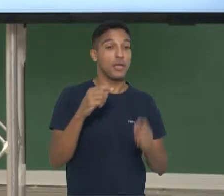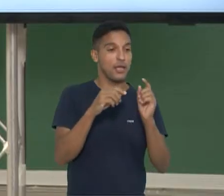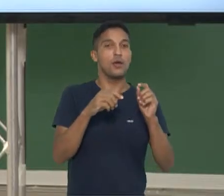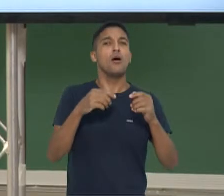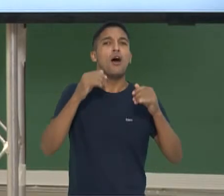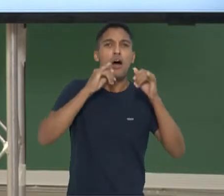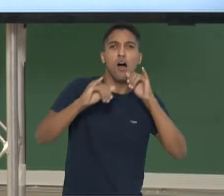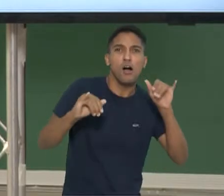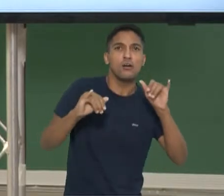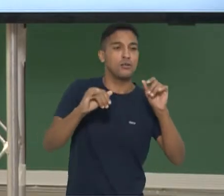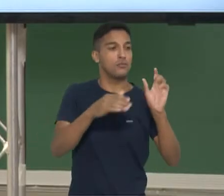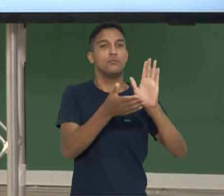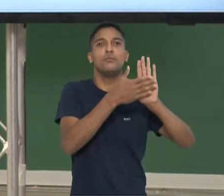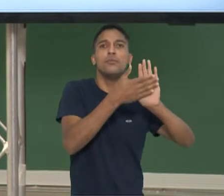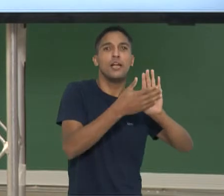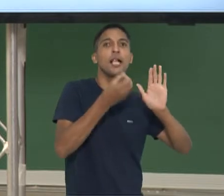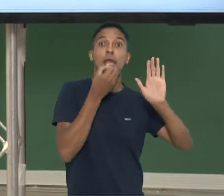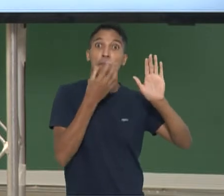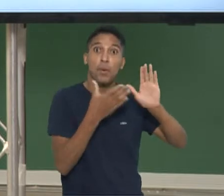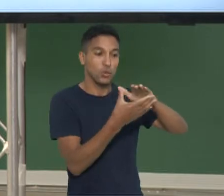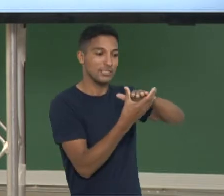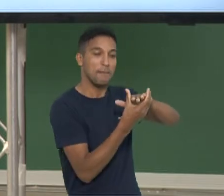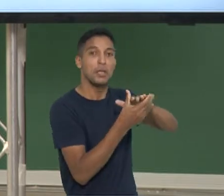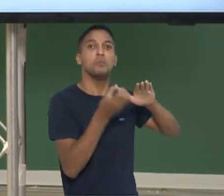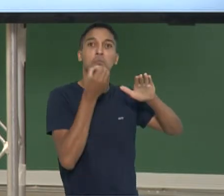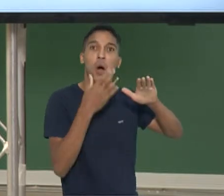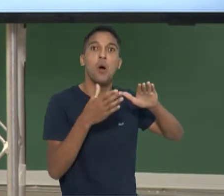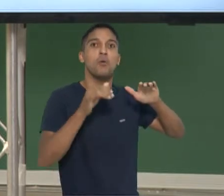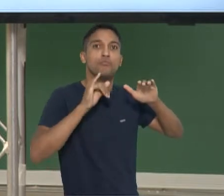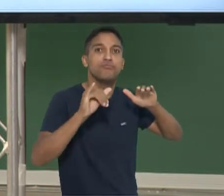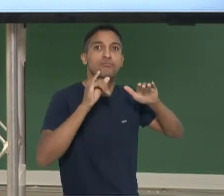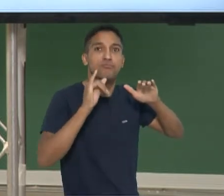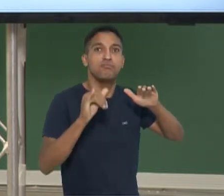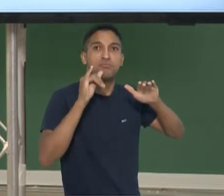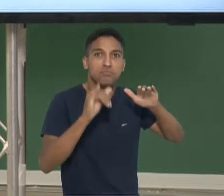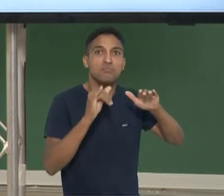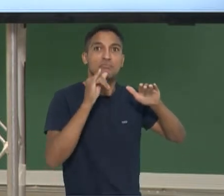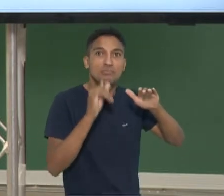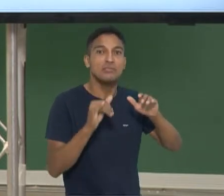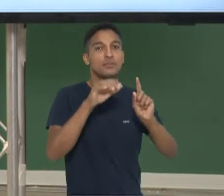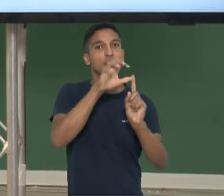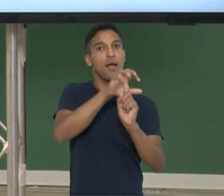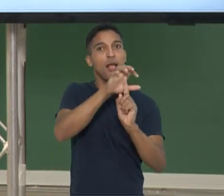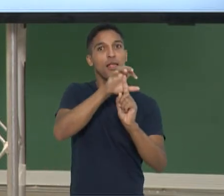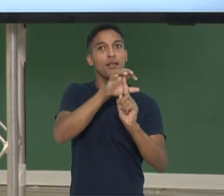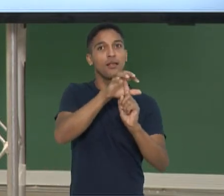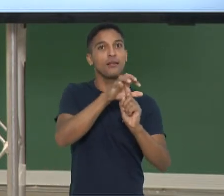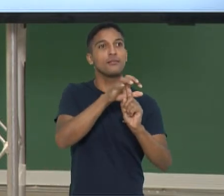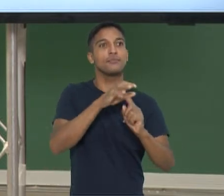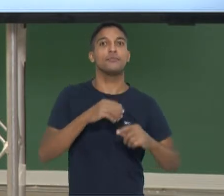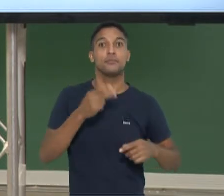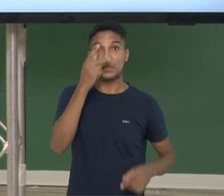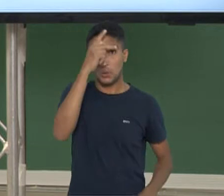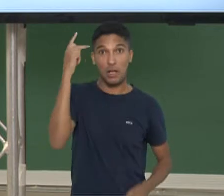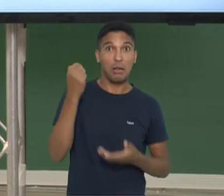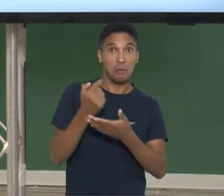são bons para alguém. Tranquilo? A ver, olha só, Pense nesse fragmento, leia um pouquinho esse